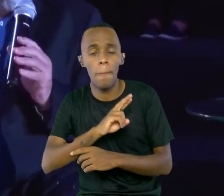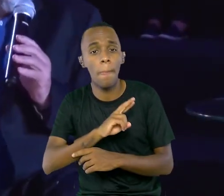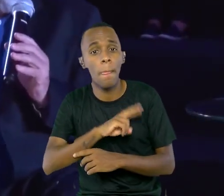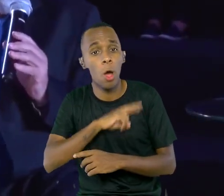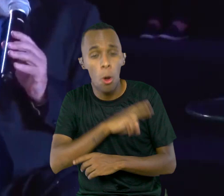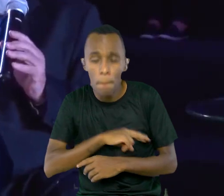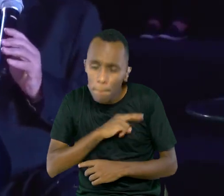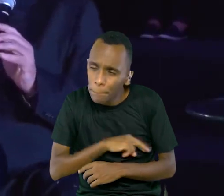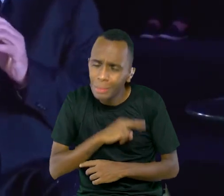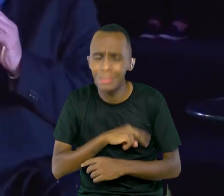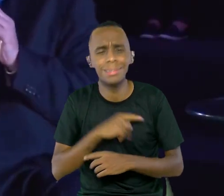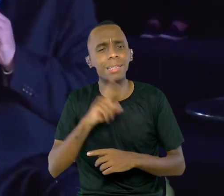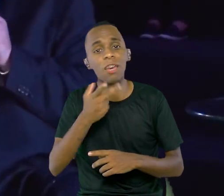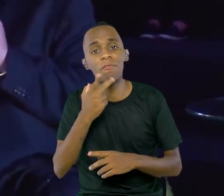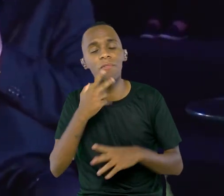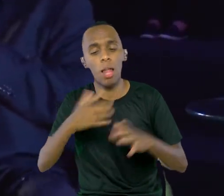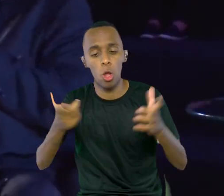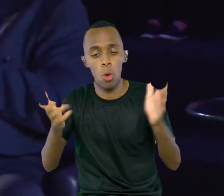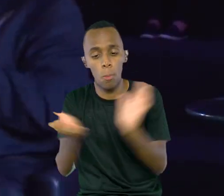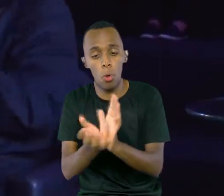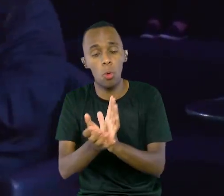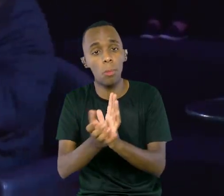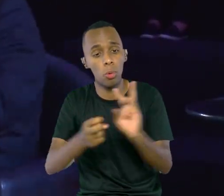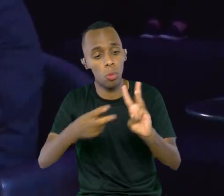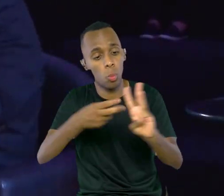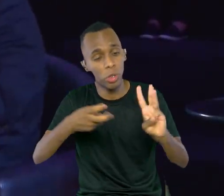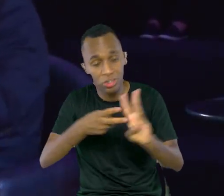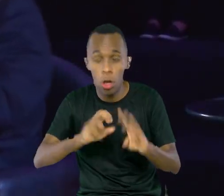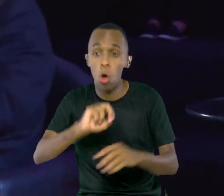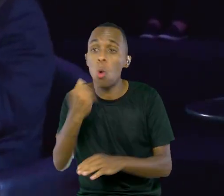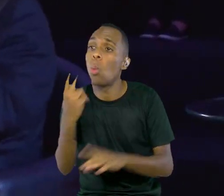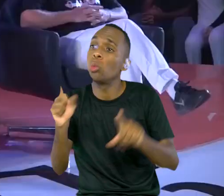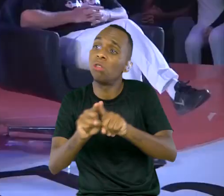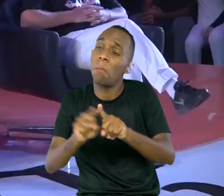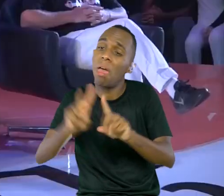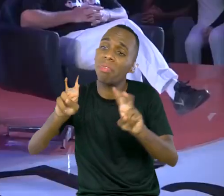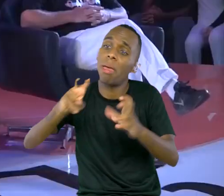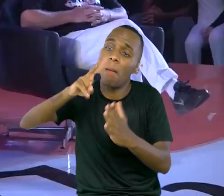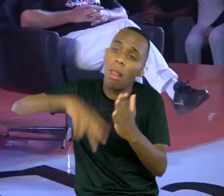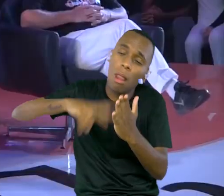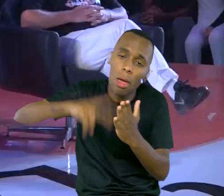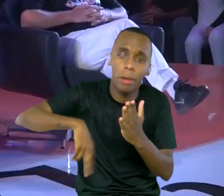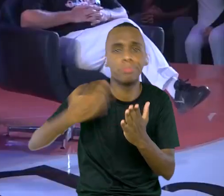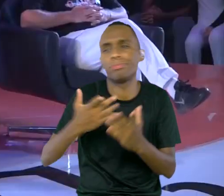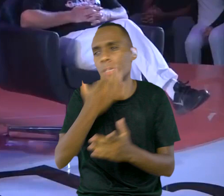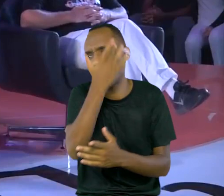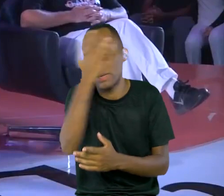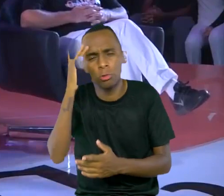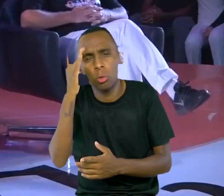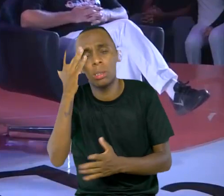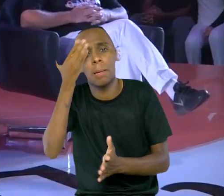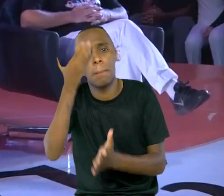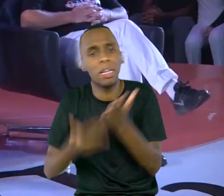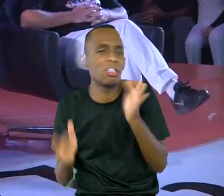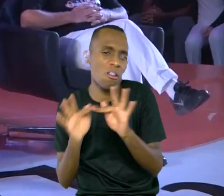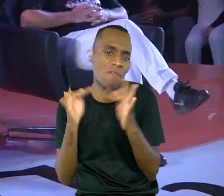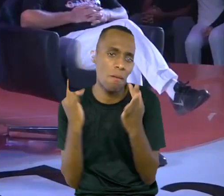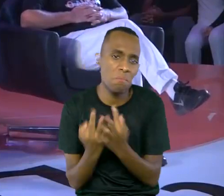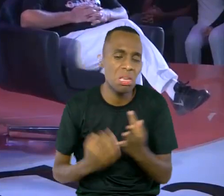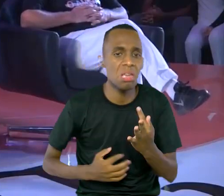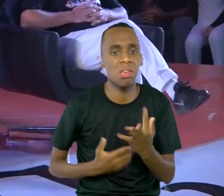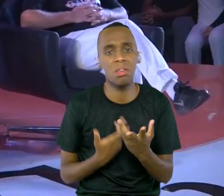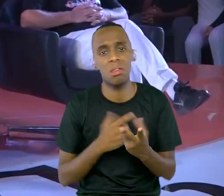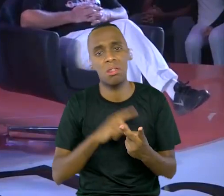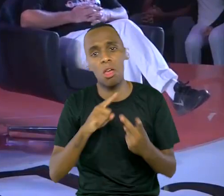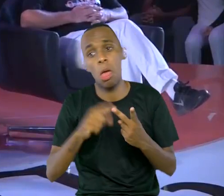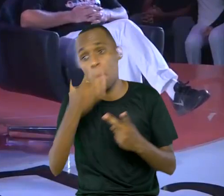Maíra, em que ele fala de uma comunidade indígena. Ou ler sobre pessoas que perderam